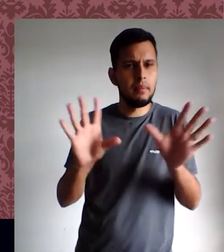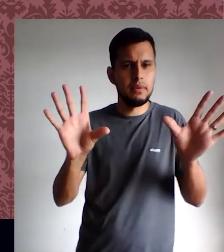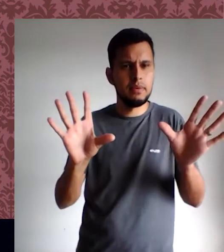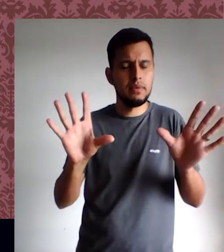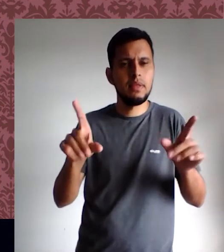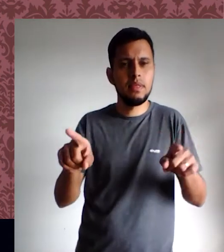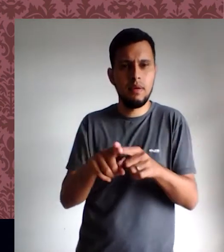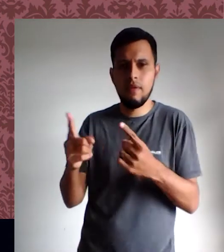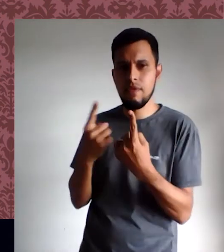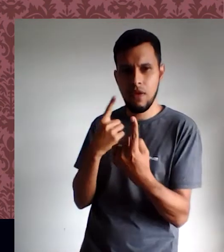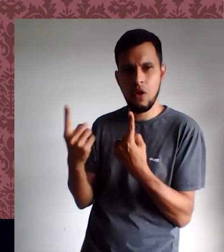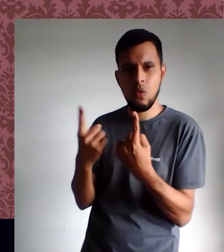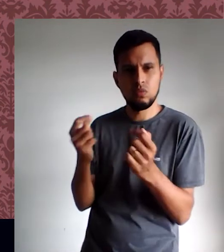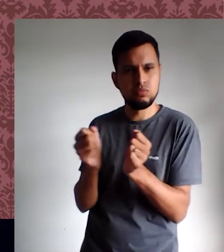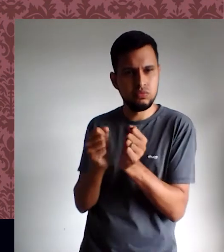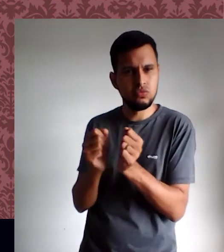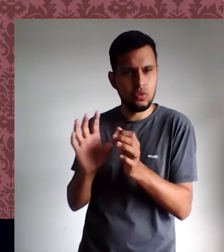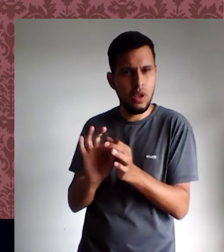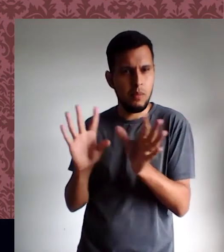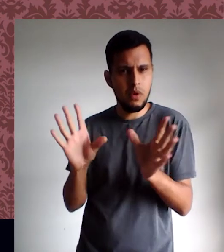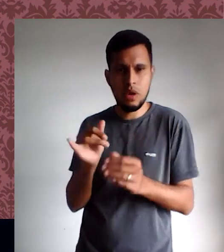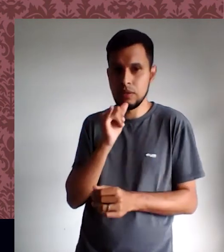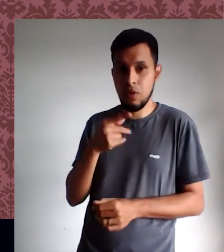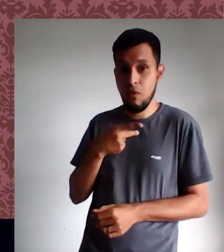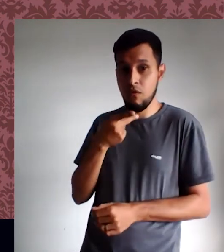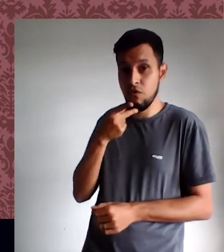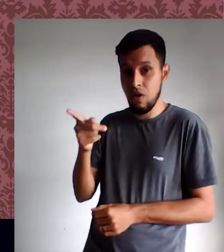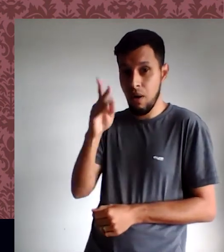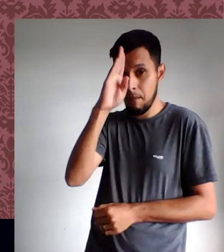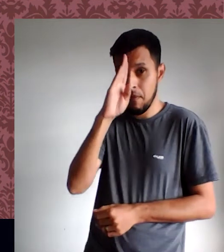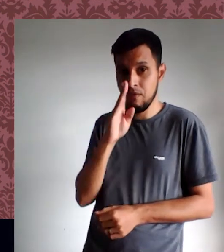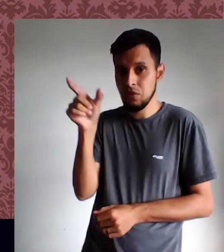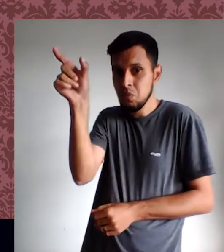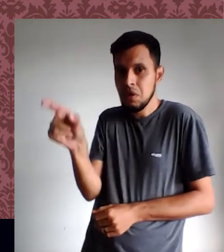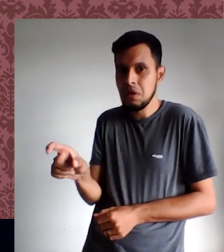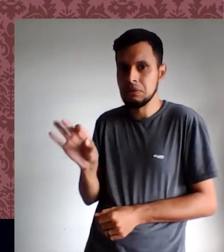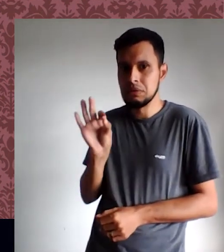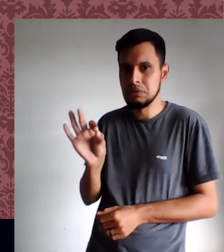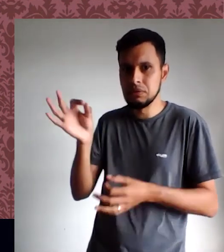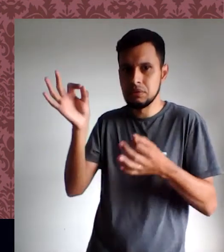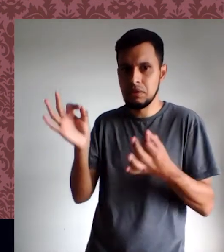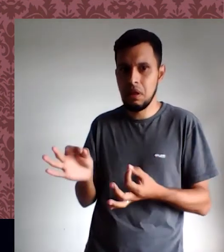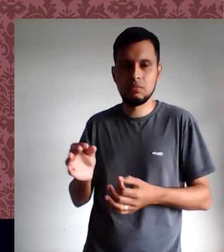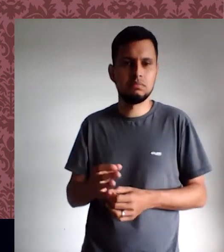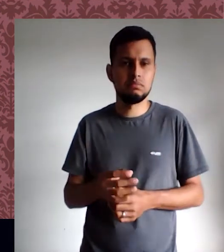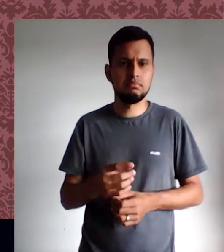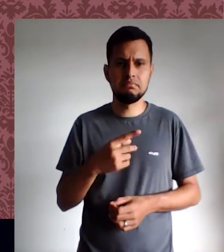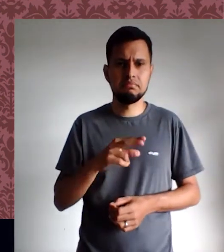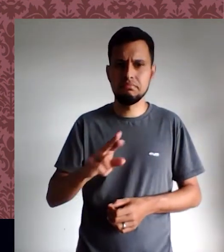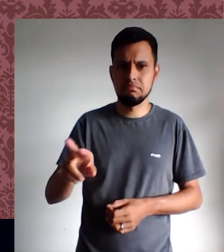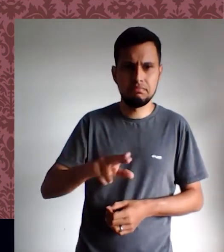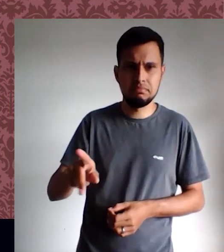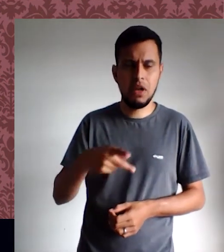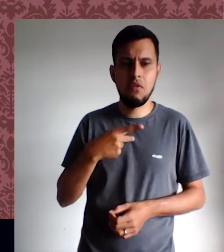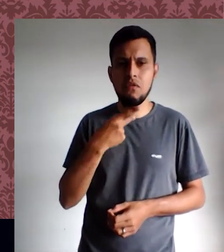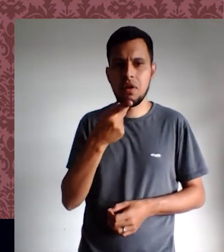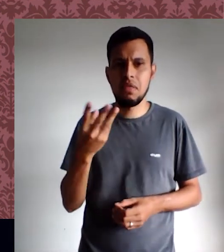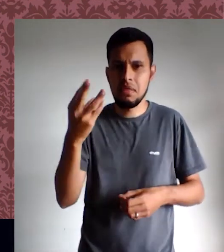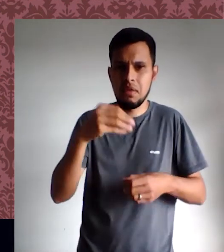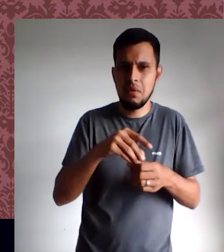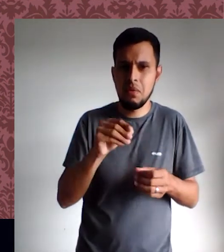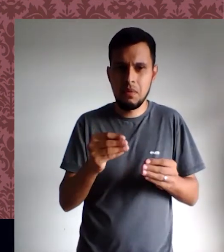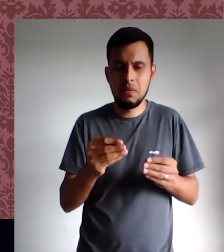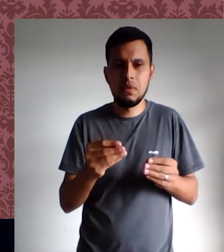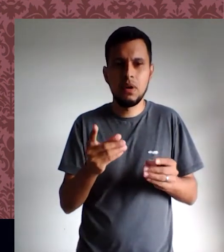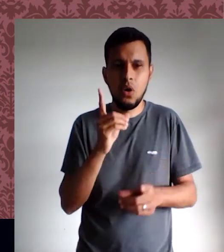juntos, em vez de eu dizer para o outro o que é ou não o ser, né, o que é ou não o pertencer, nós, dentro